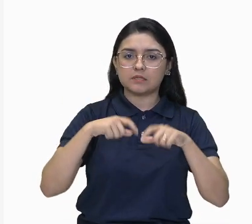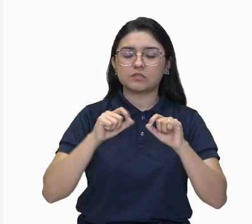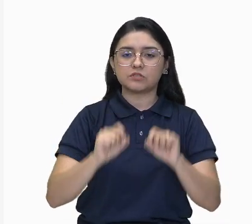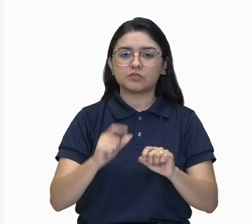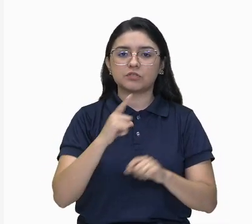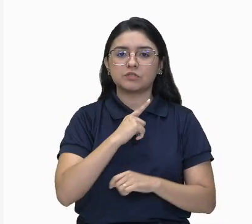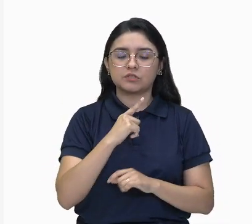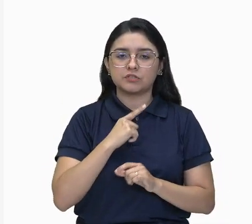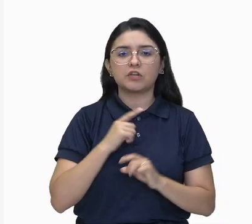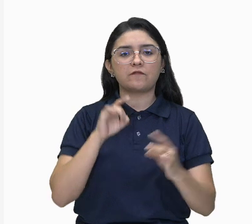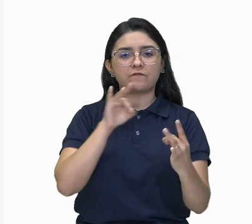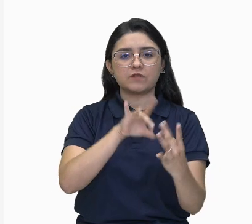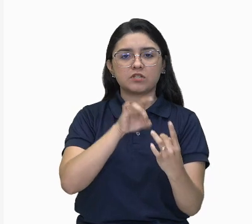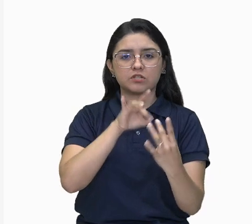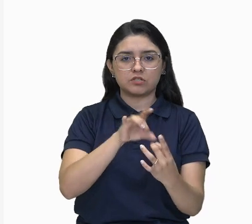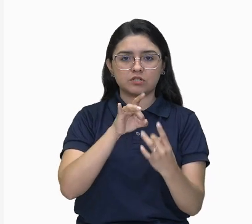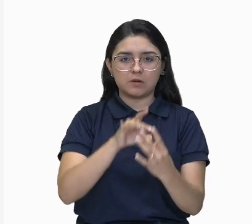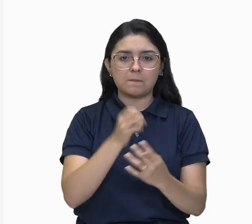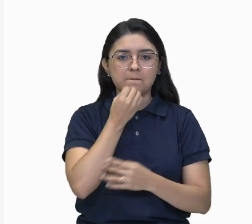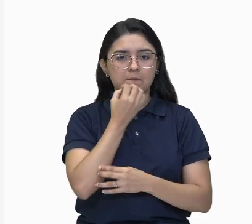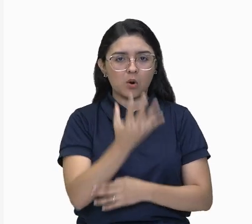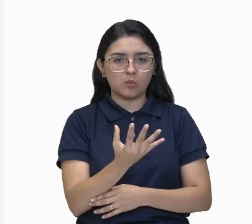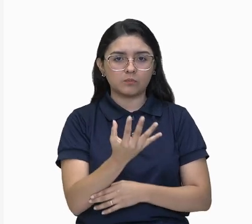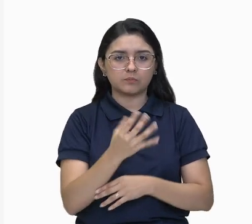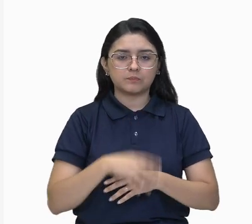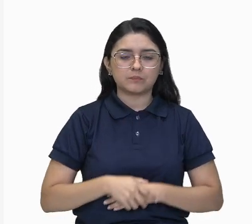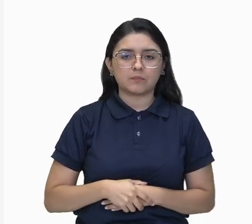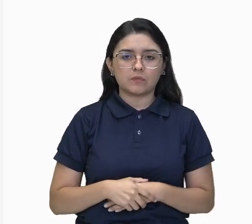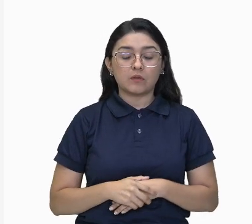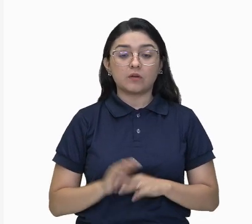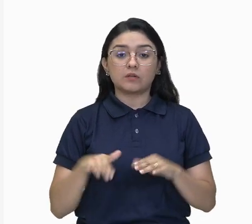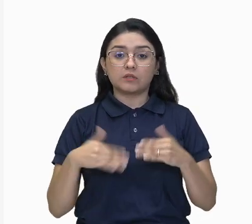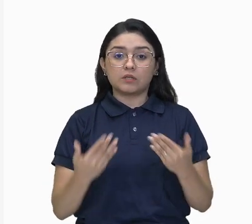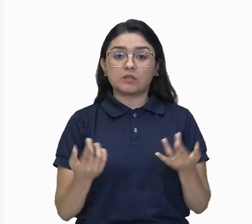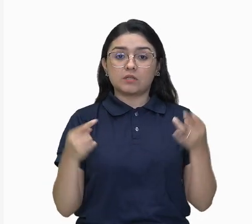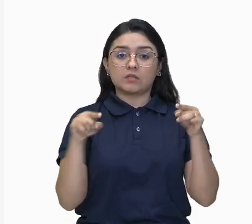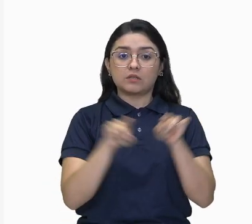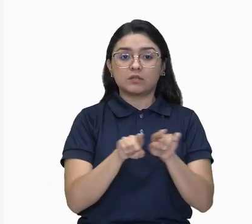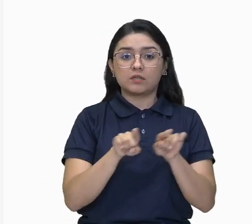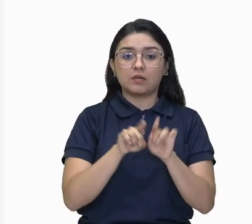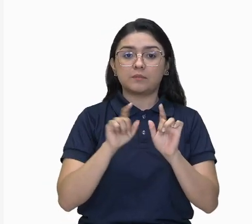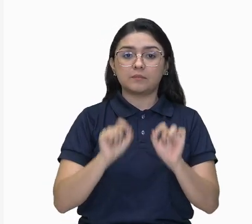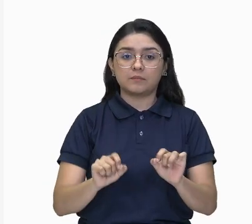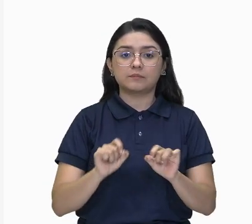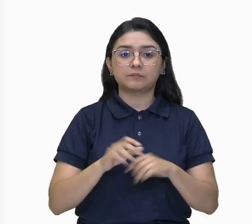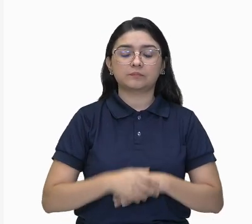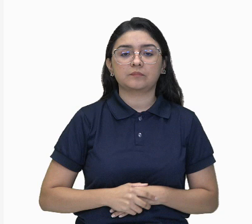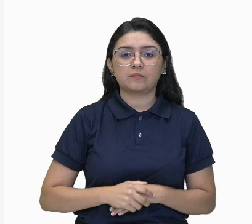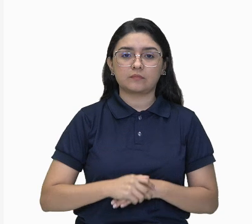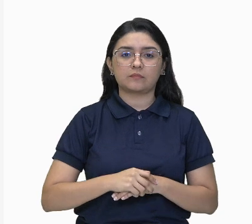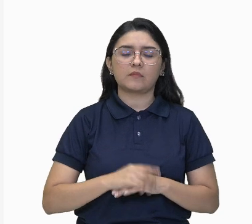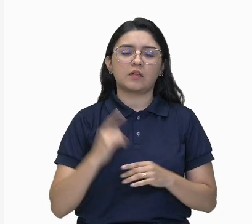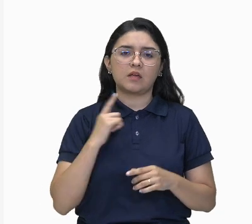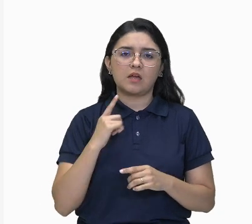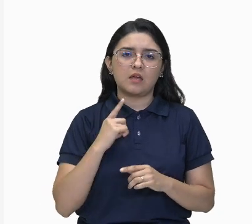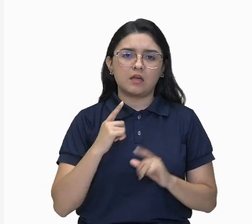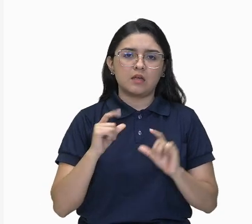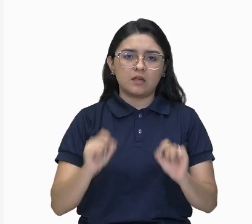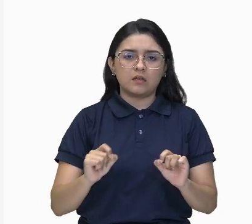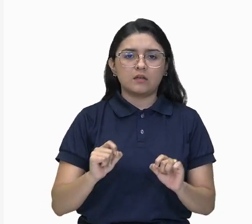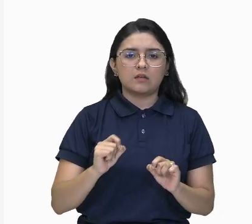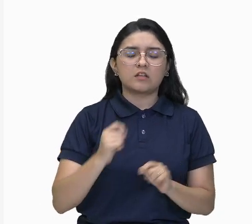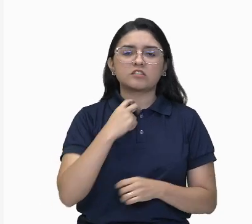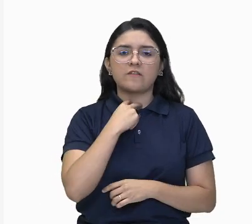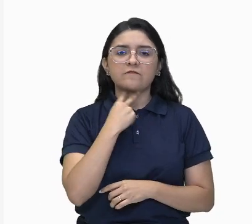dar feedback construtivo. Ajusta a projeção da voz. Nesses cursos